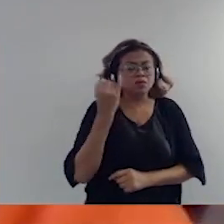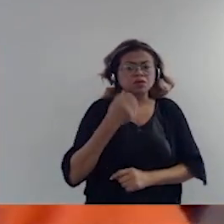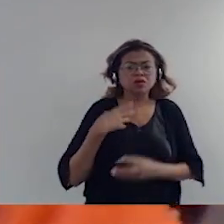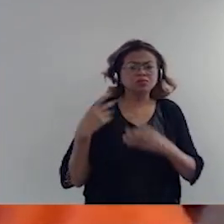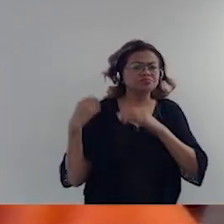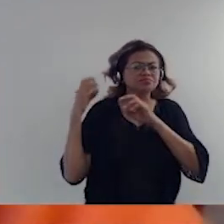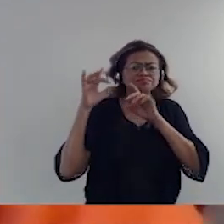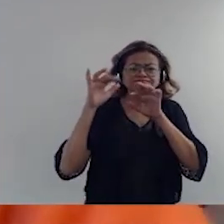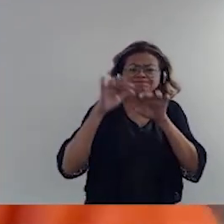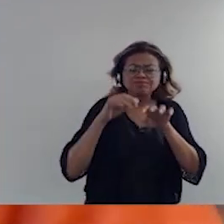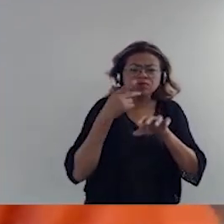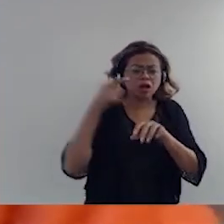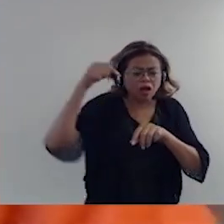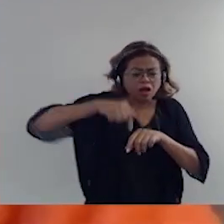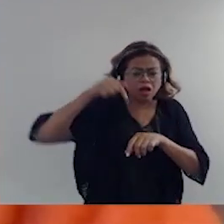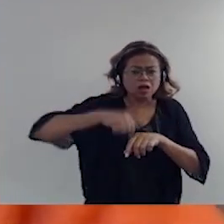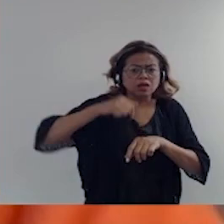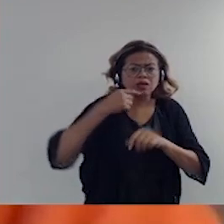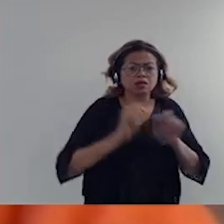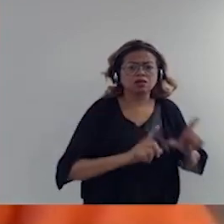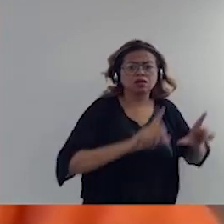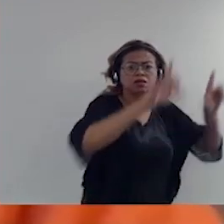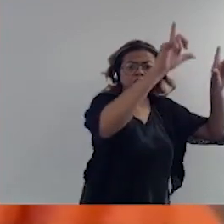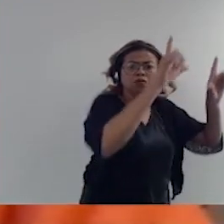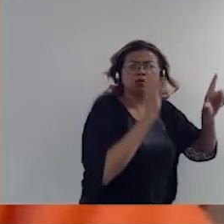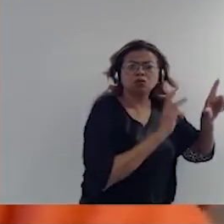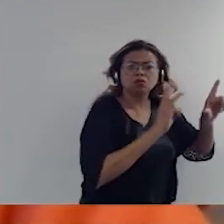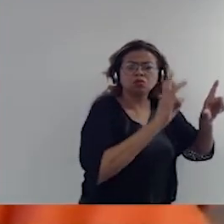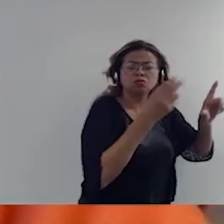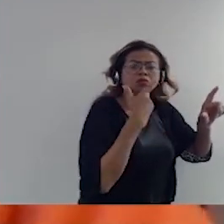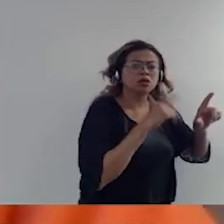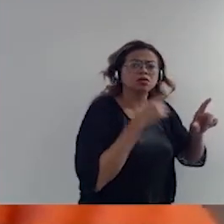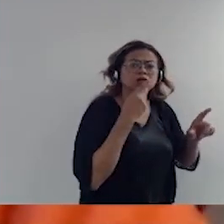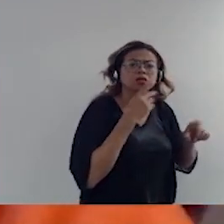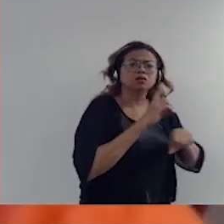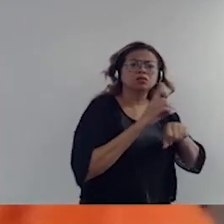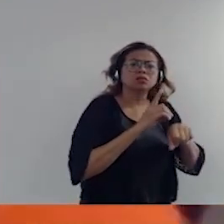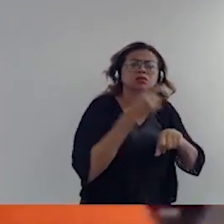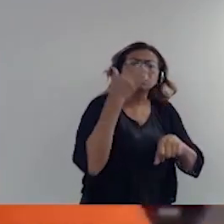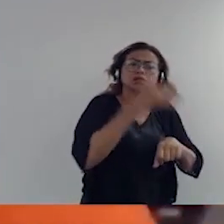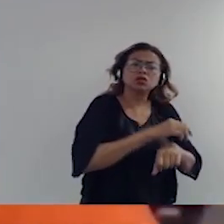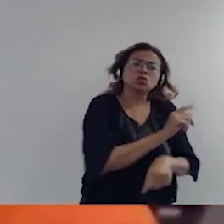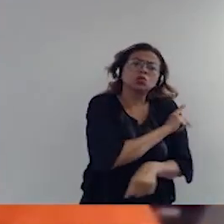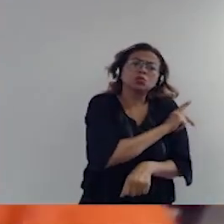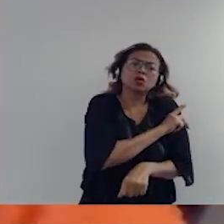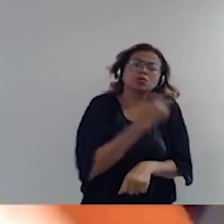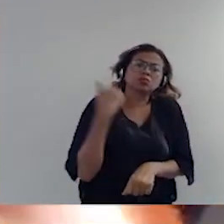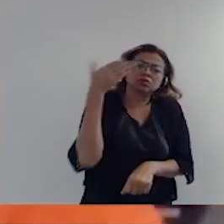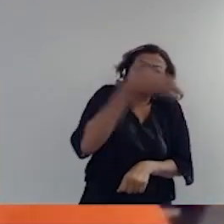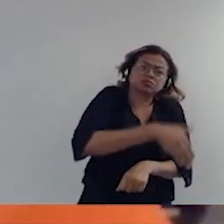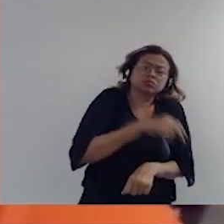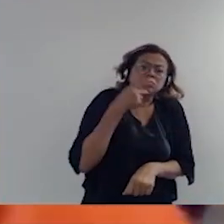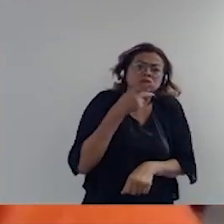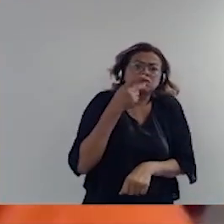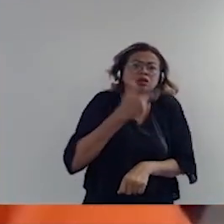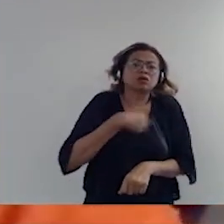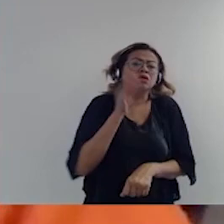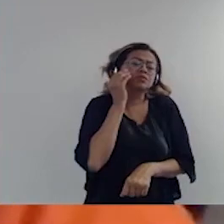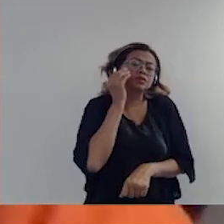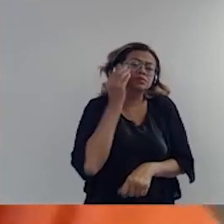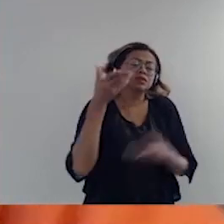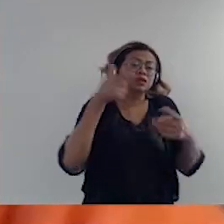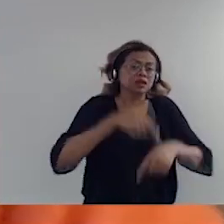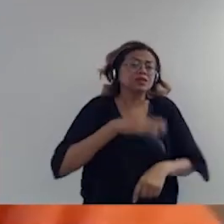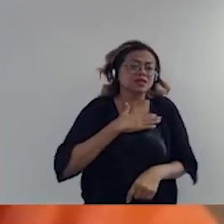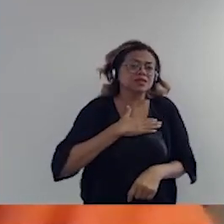todas as falas, inclusive a fala dessa advogada matuta do Piauí para cá, né, para trazer as experiências do